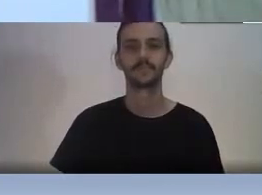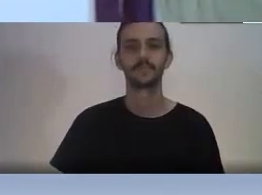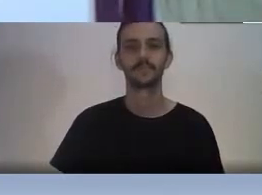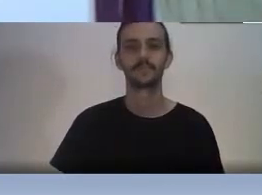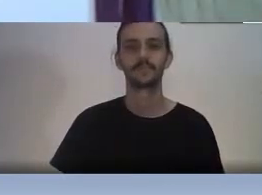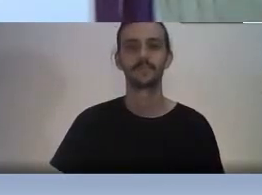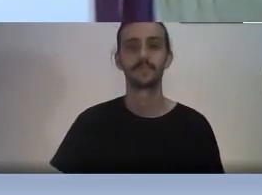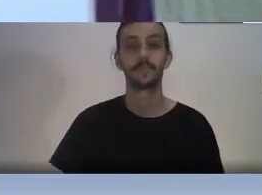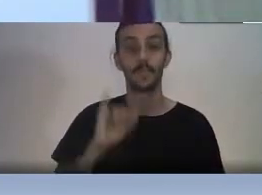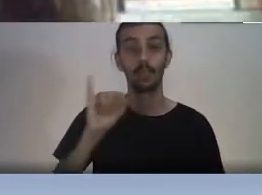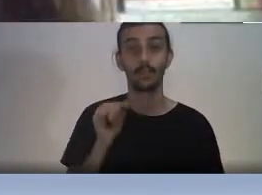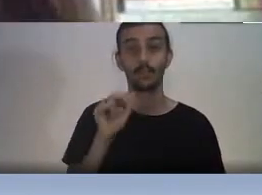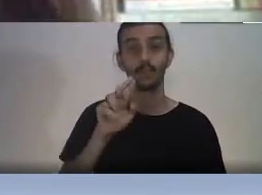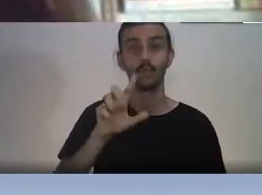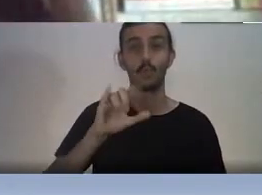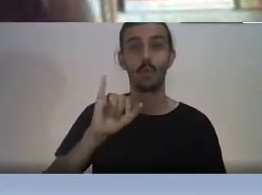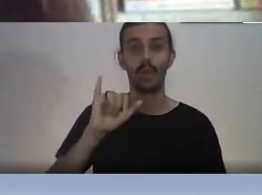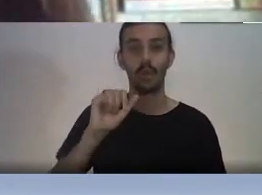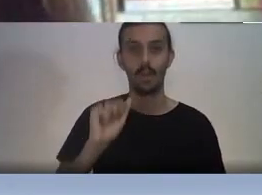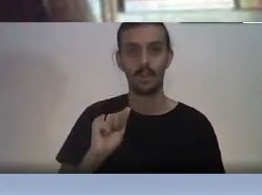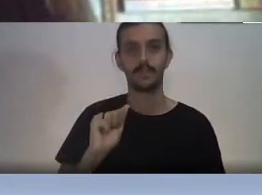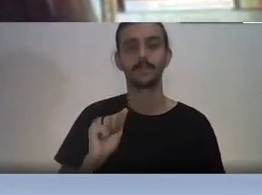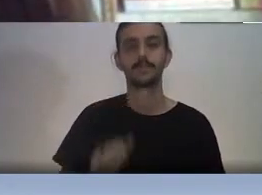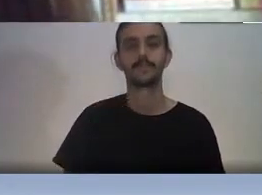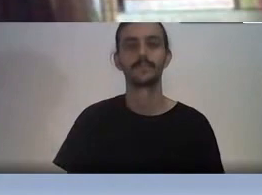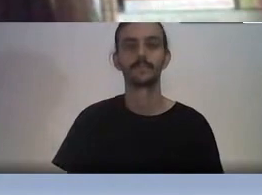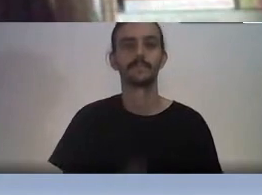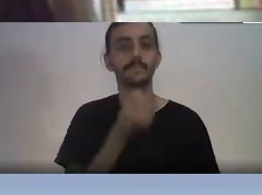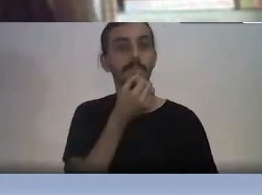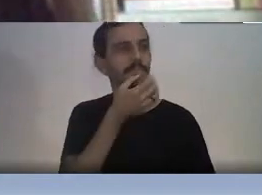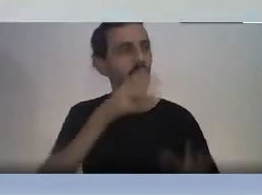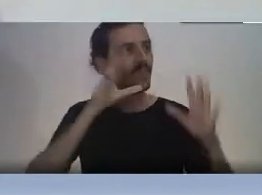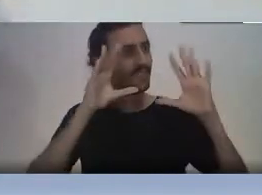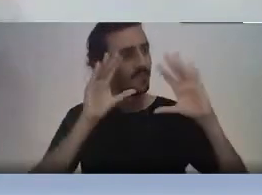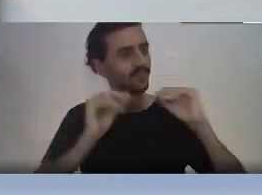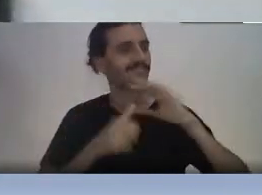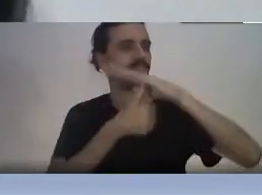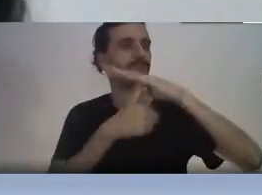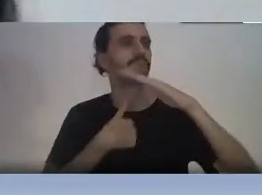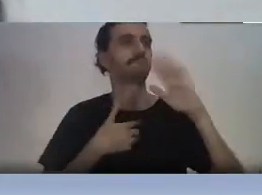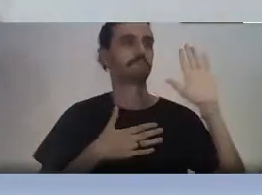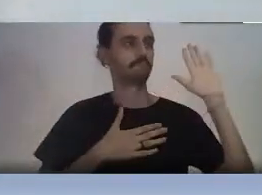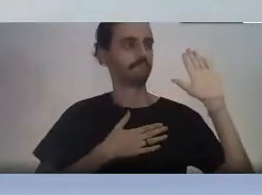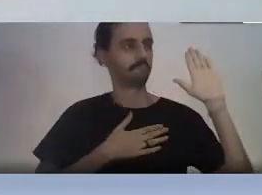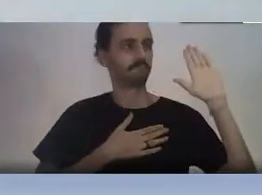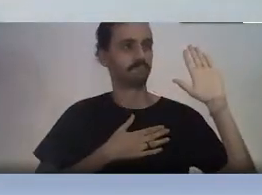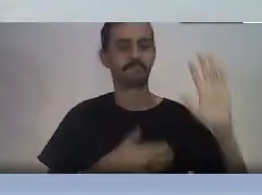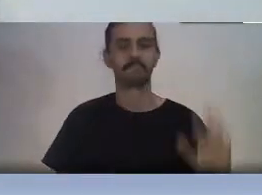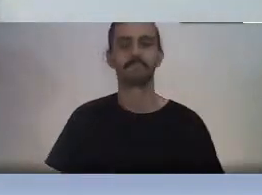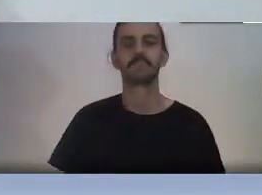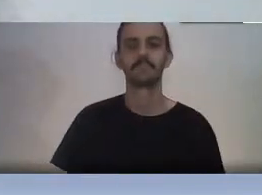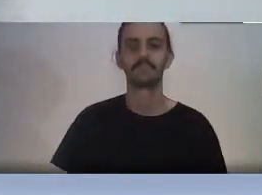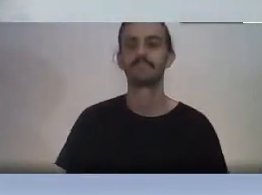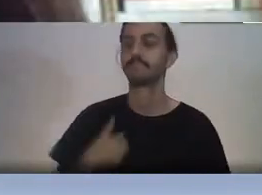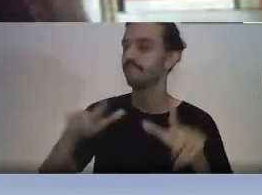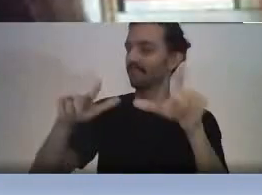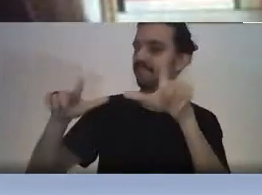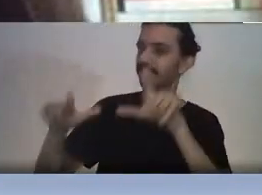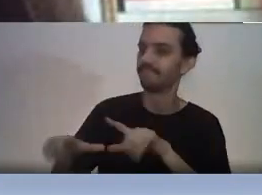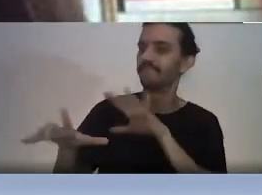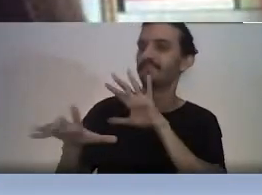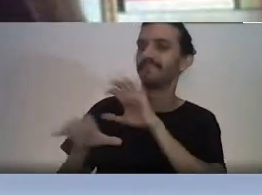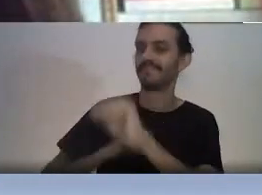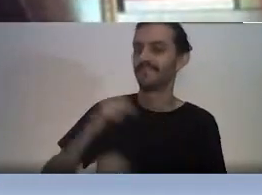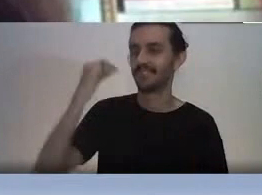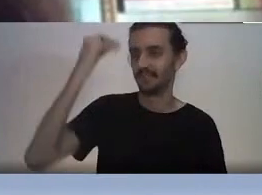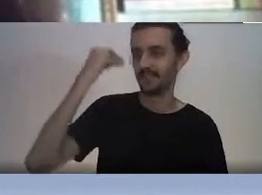Júlia Pereira Carpos. Boa noite, reitora. Assim eu prometo. Eu lhe concedo o grau de